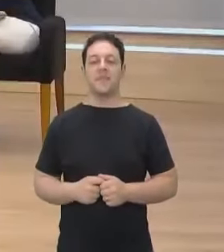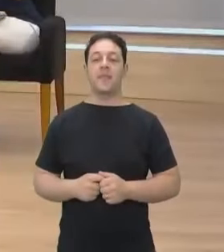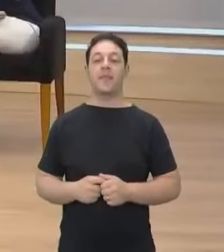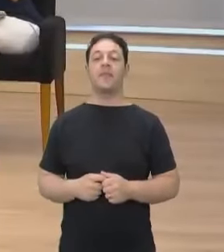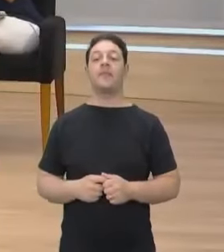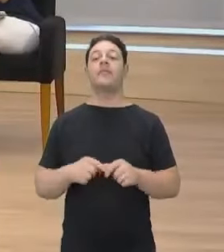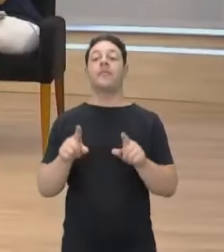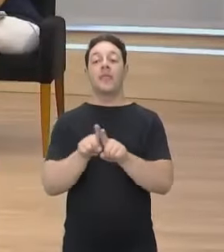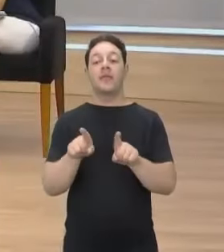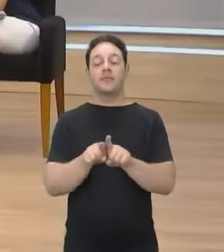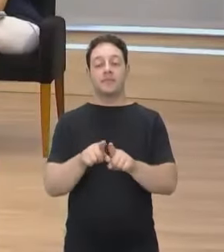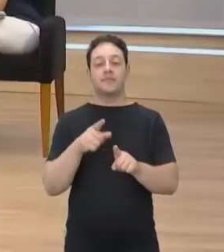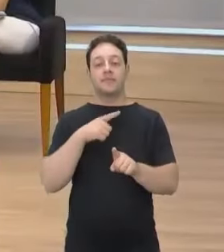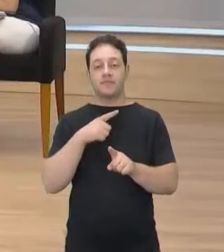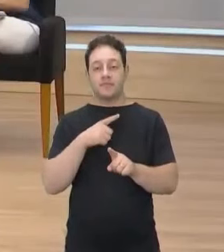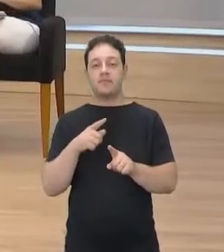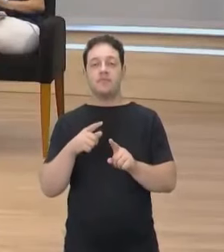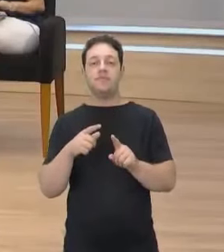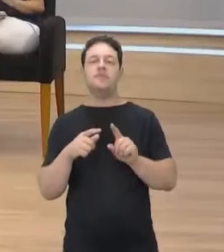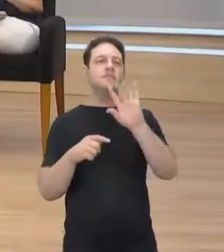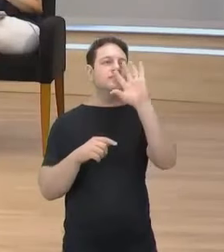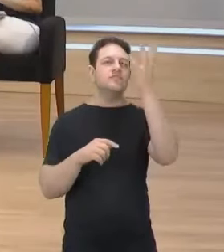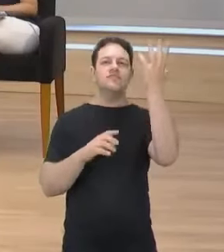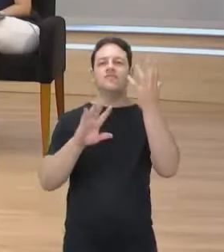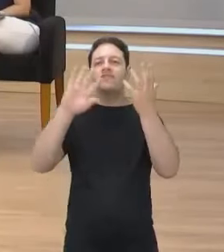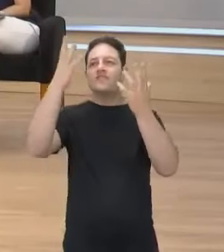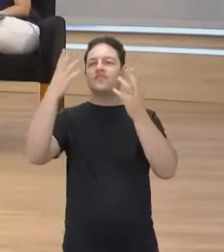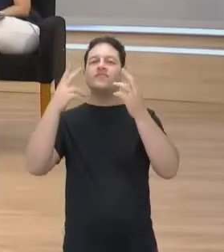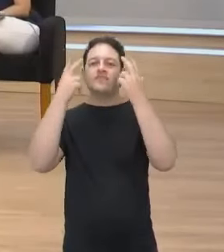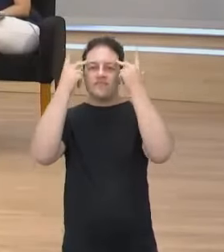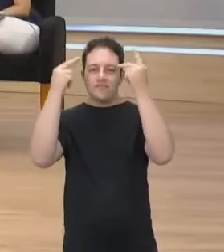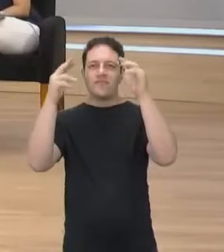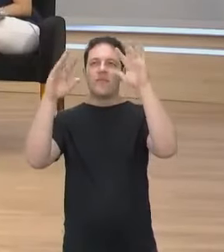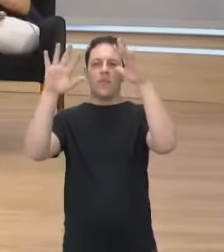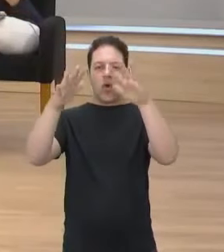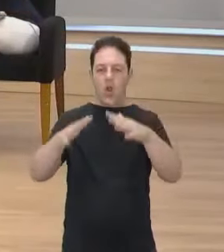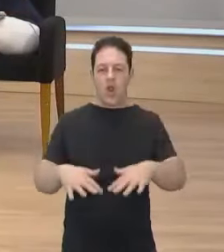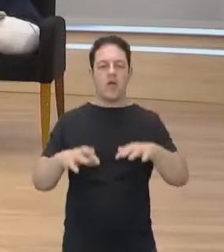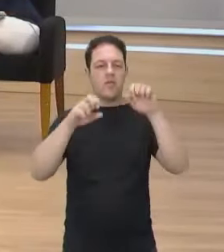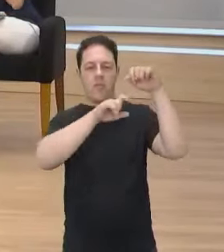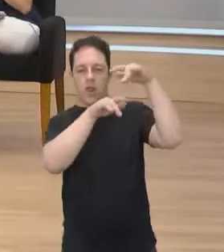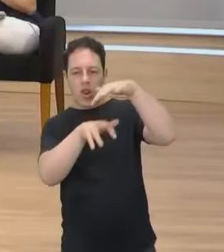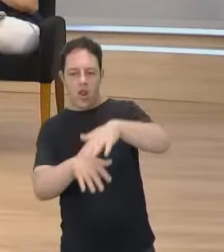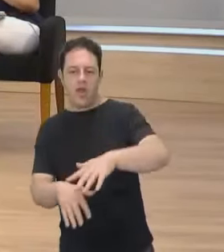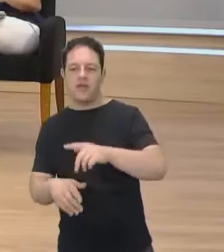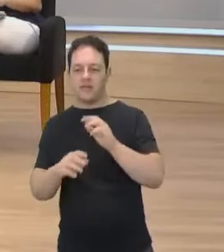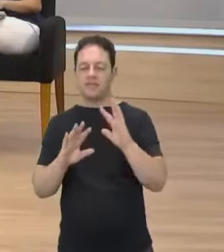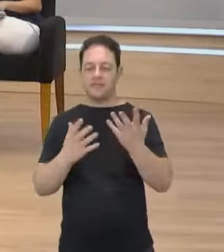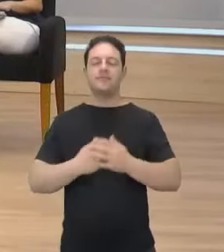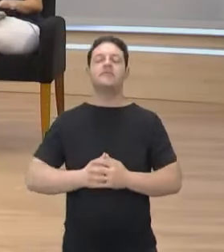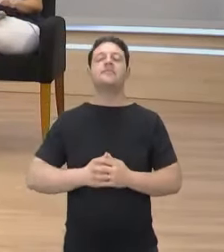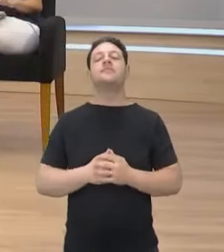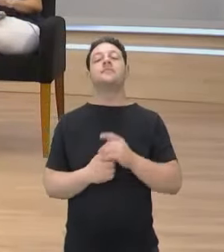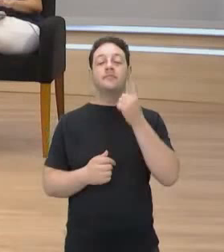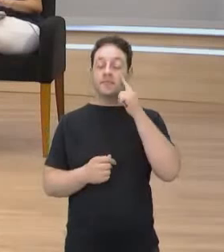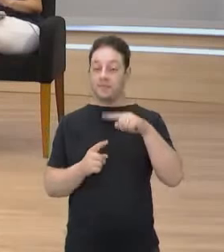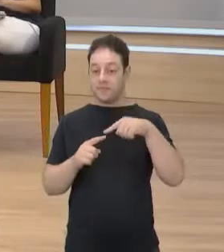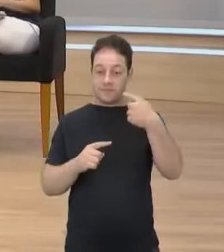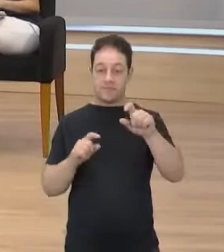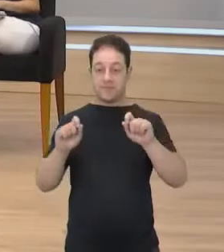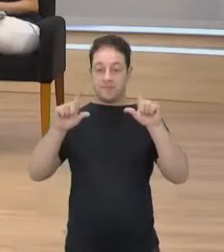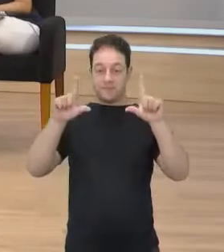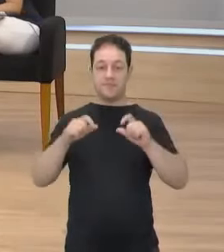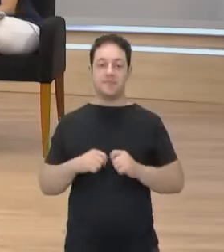E temos também, então, desastres naturais. Ah, sim. Aí hoje falaremos de alguns desastres naturais. Então, o próximo